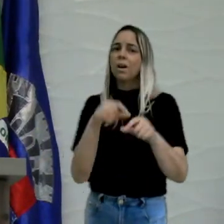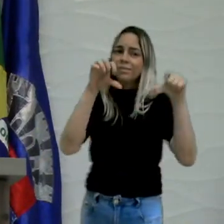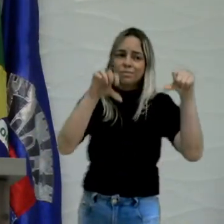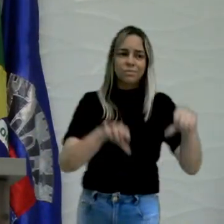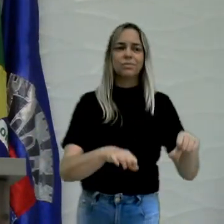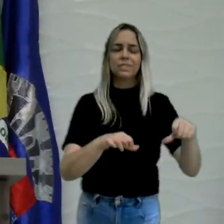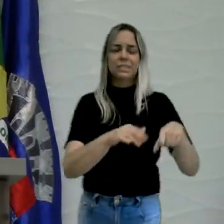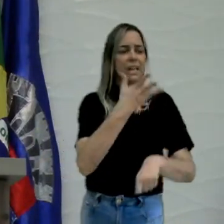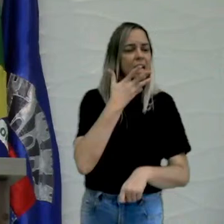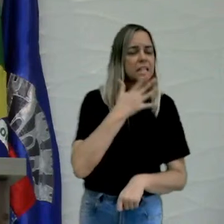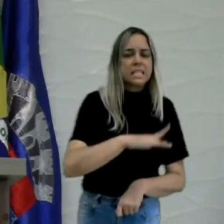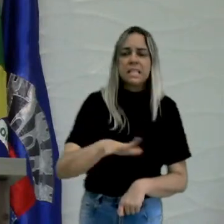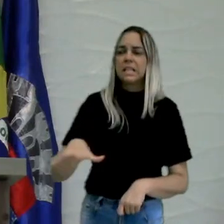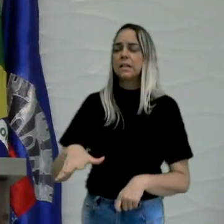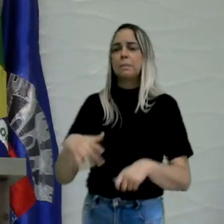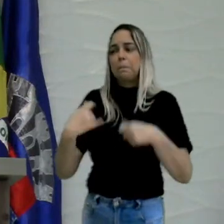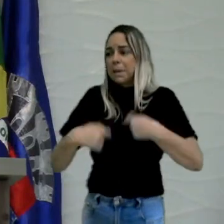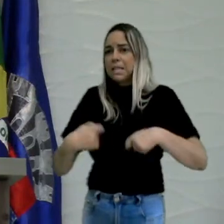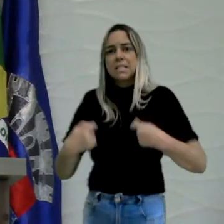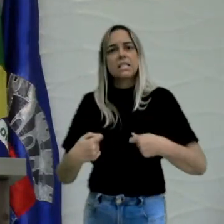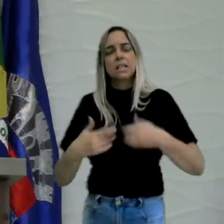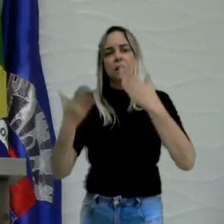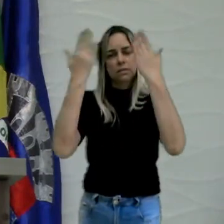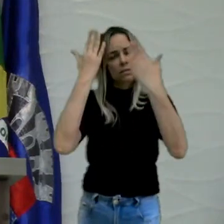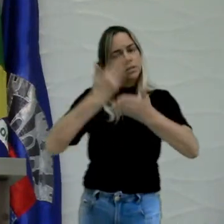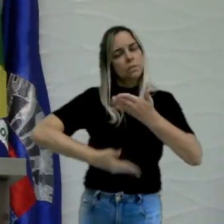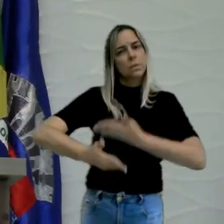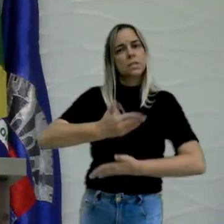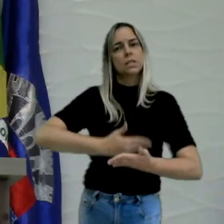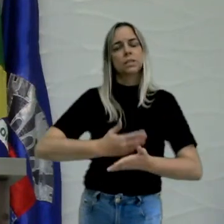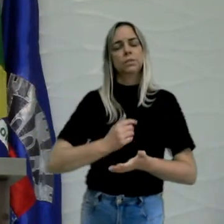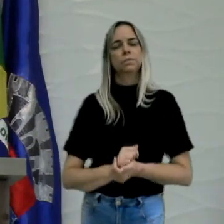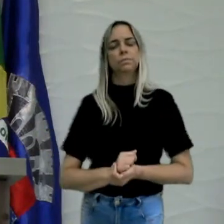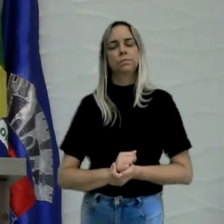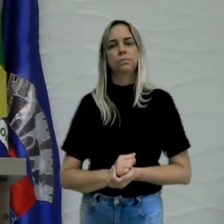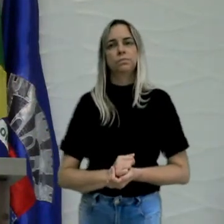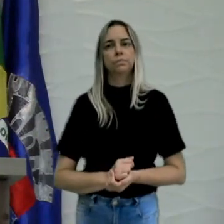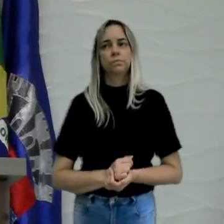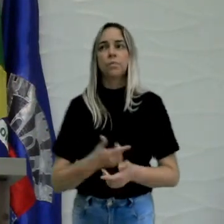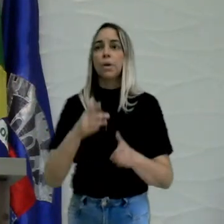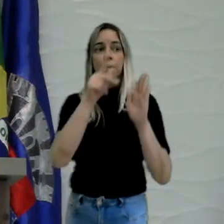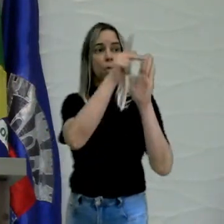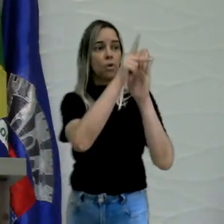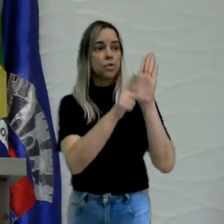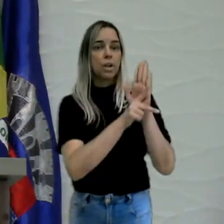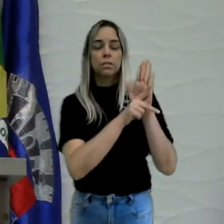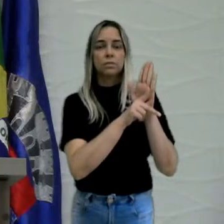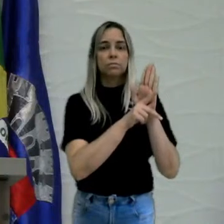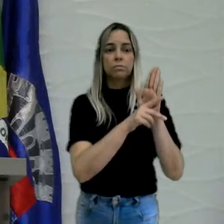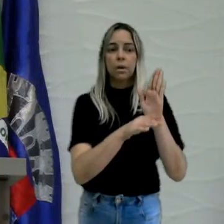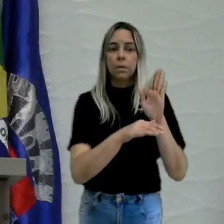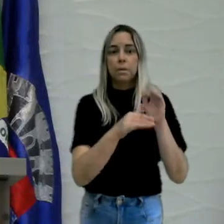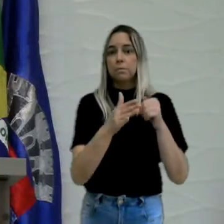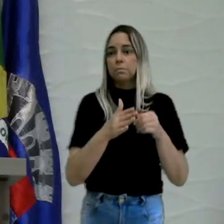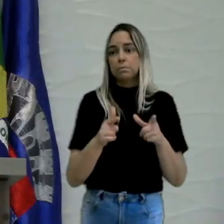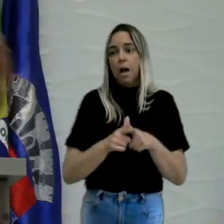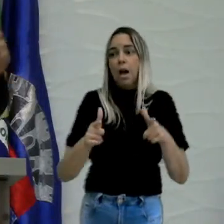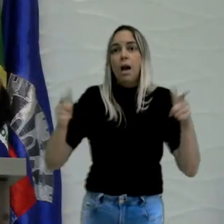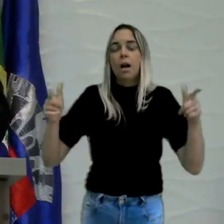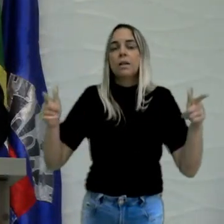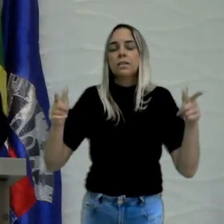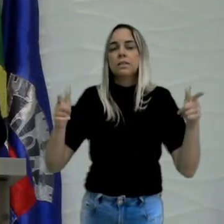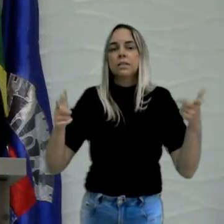nossas crianças que necessitam desse atendimento. O maior projeto já visto em São Bento do Una foi esse CAIPD